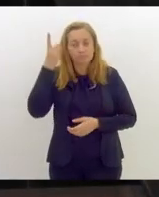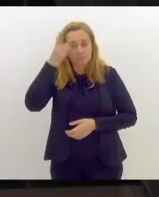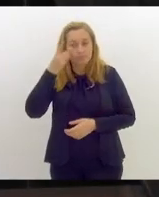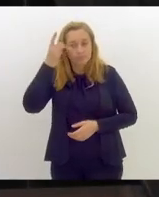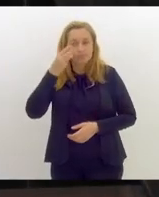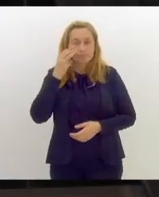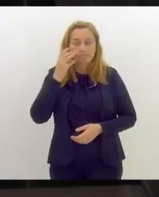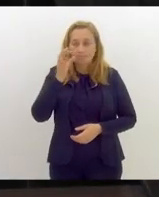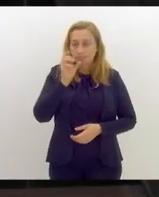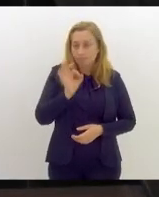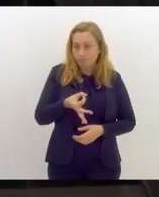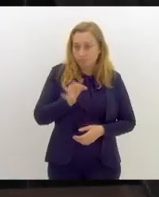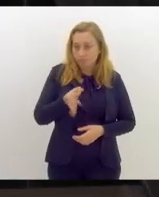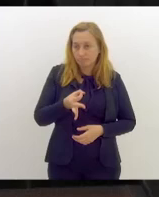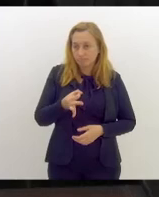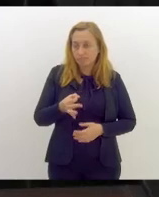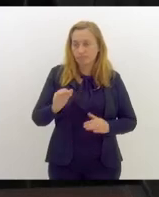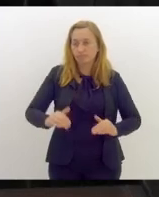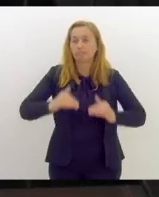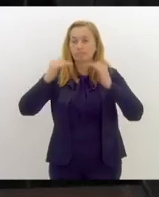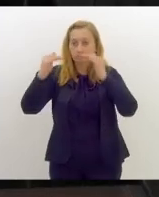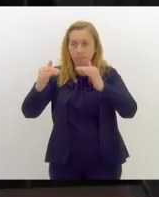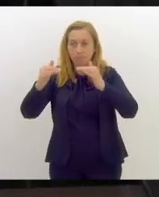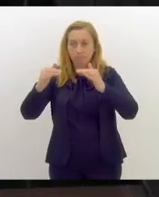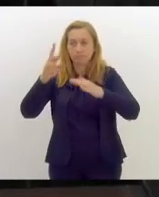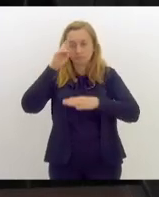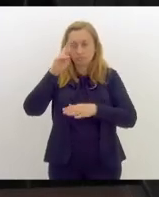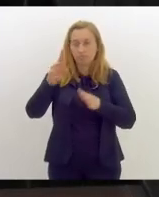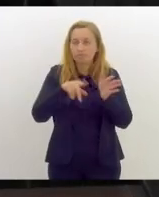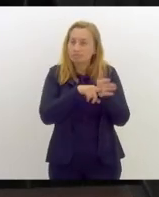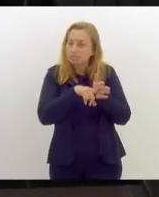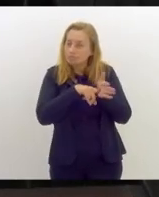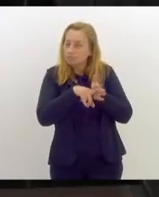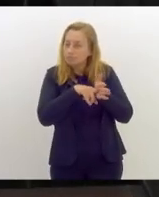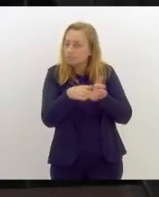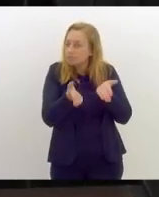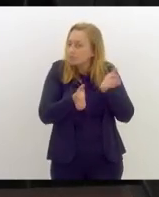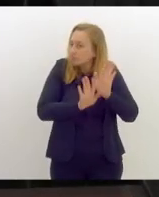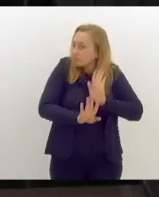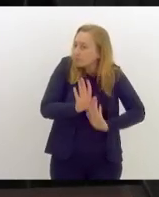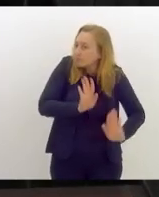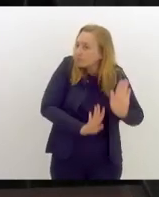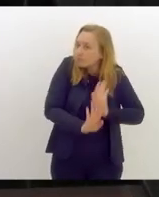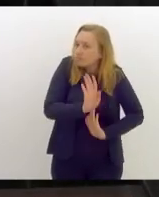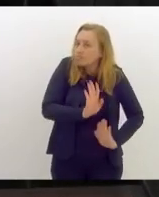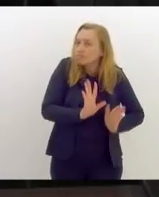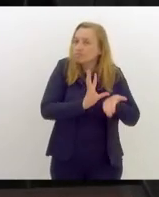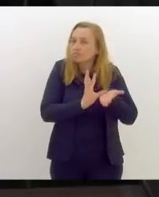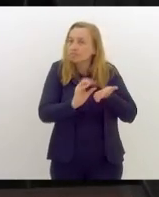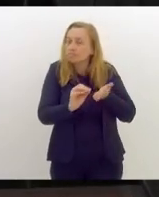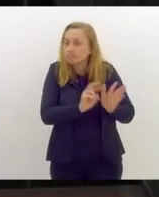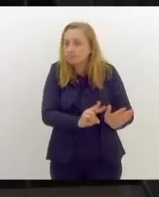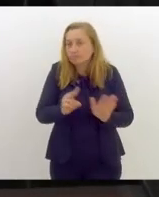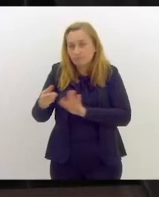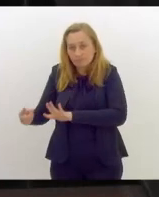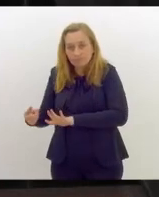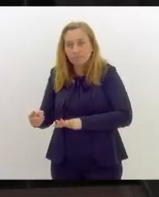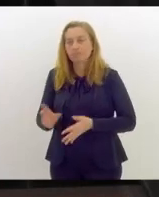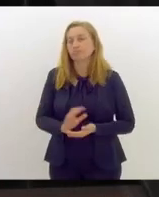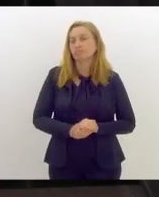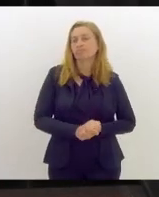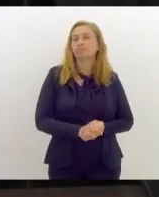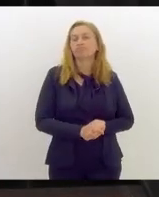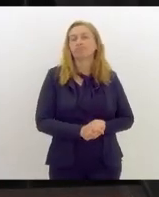tenho certeza que vossa excelência também analisou com muito cuidado a pauta dessa semana né uma